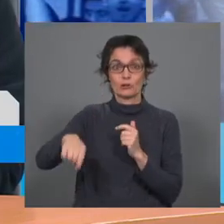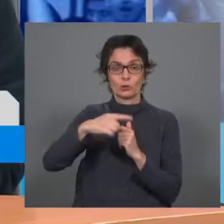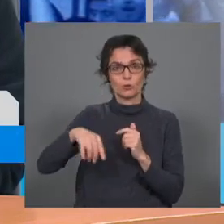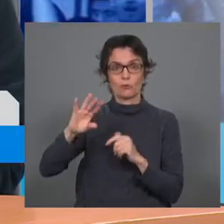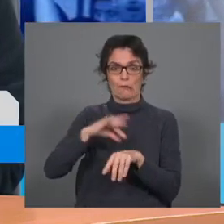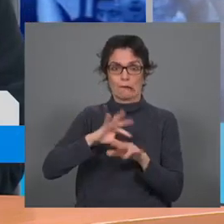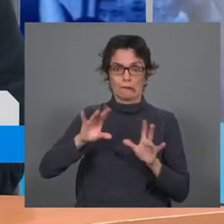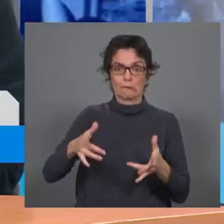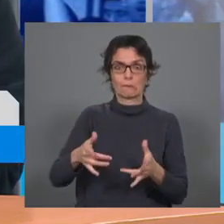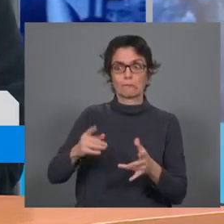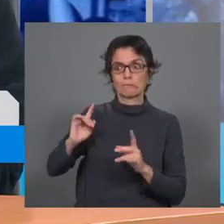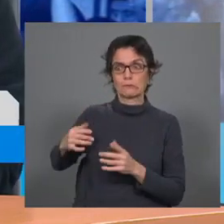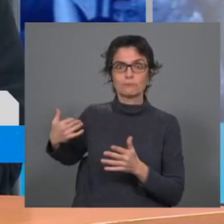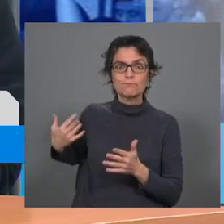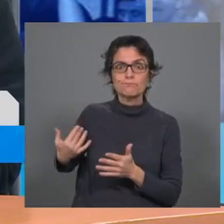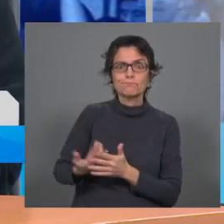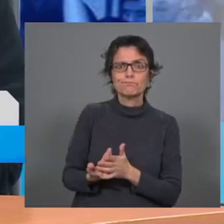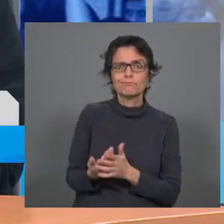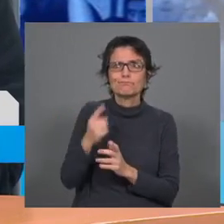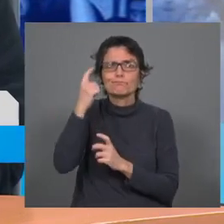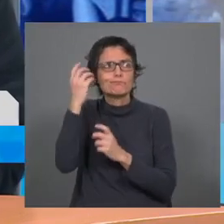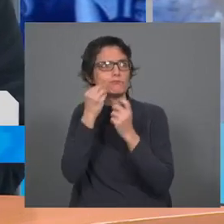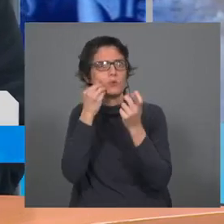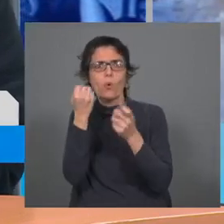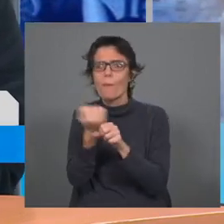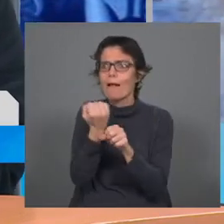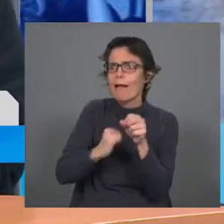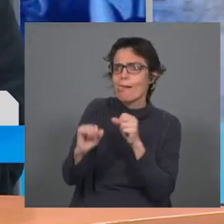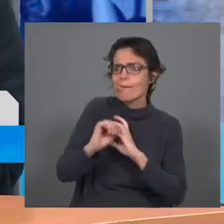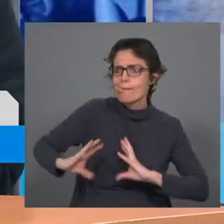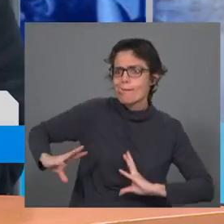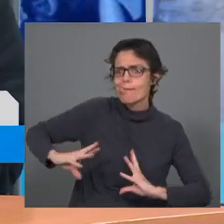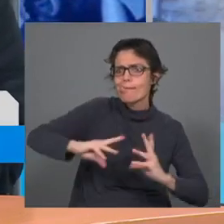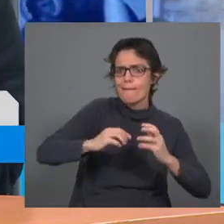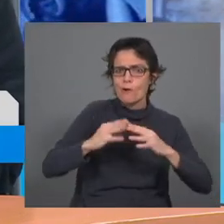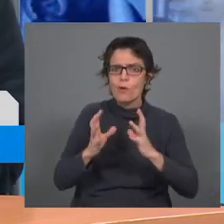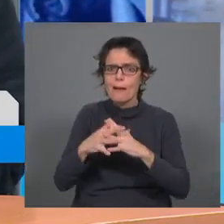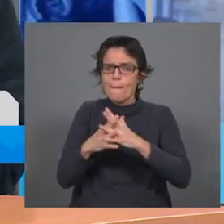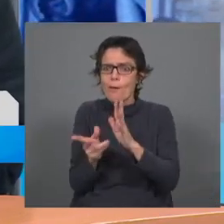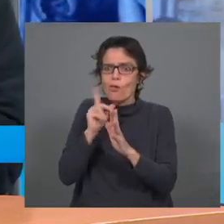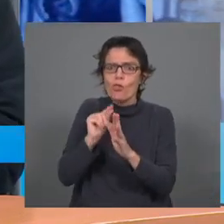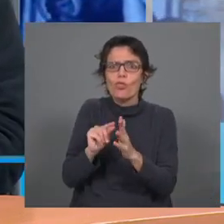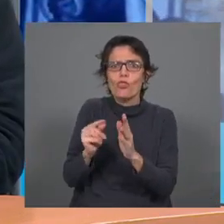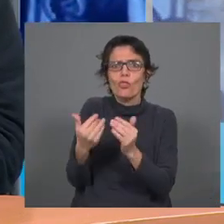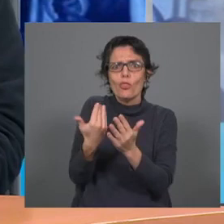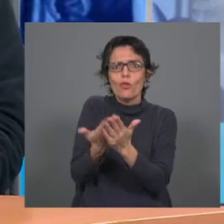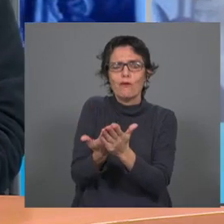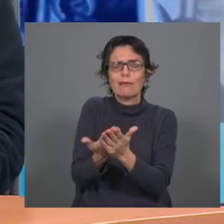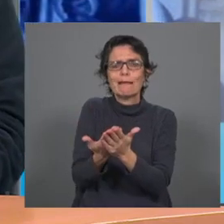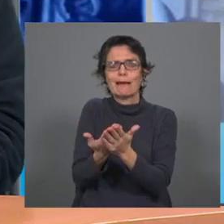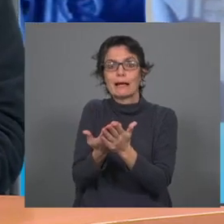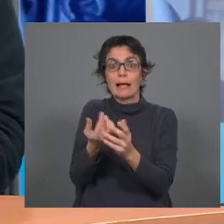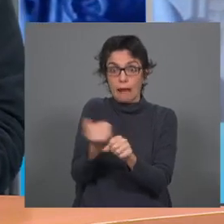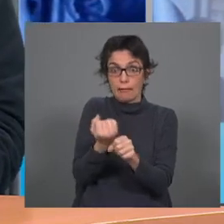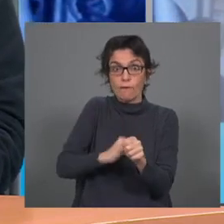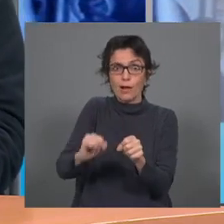começou, tivemos de reestruturar as nossas atividades e, como diz, não diminuímos no número de atividades, antes pelo